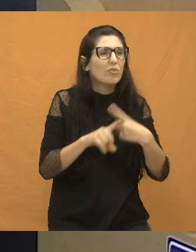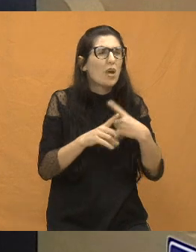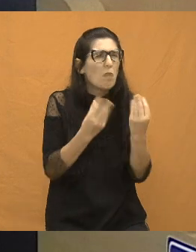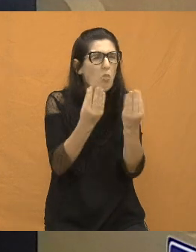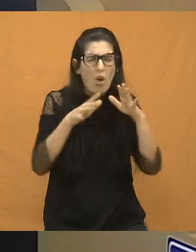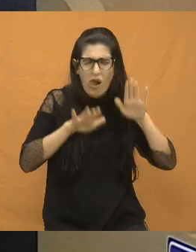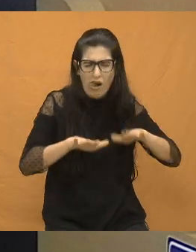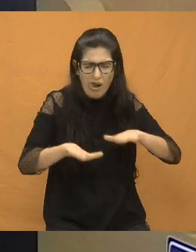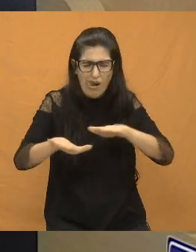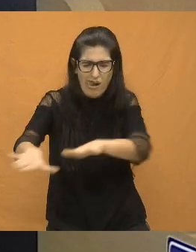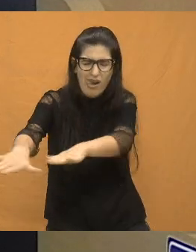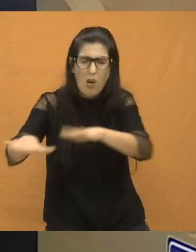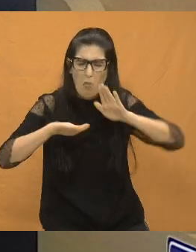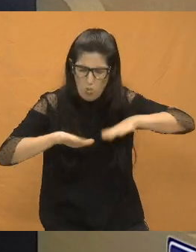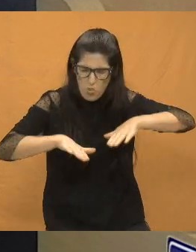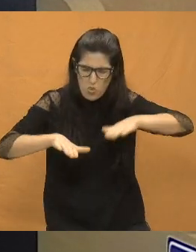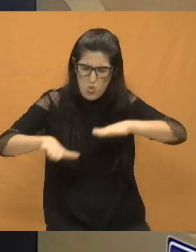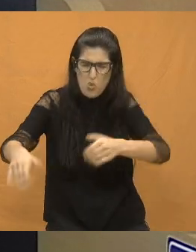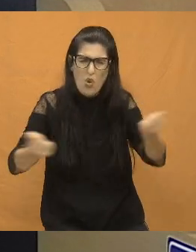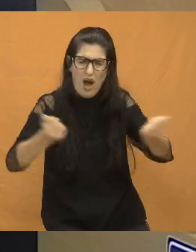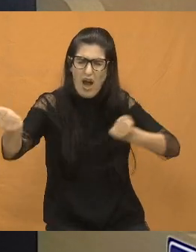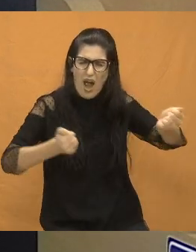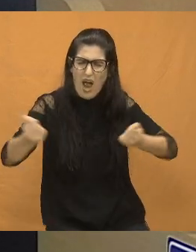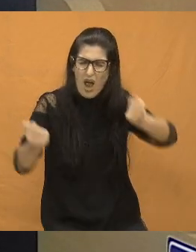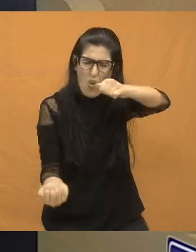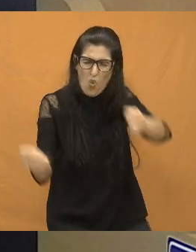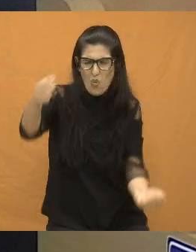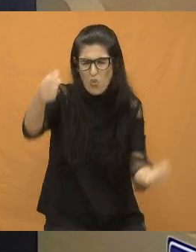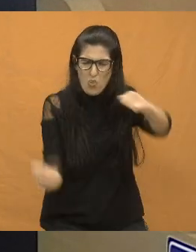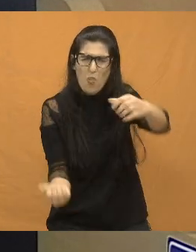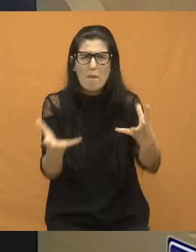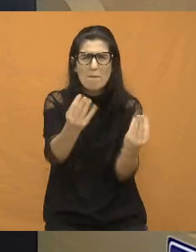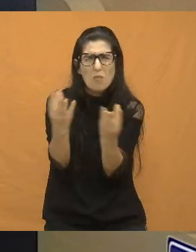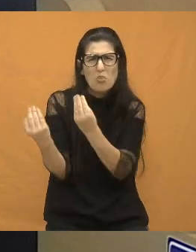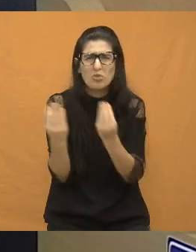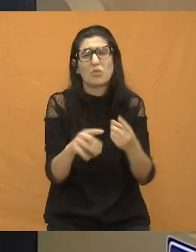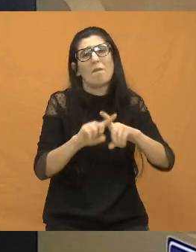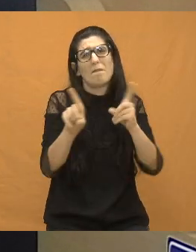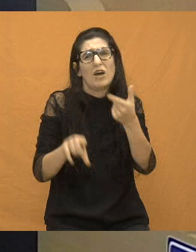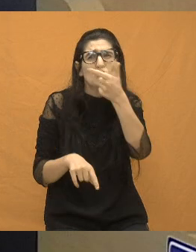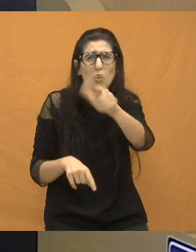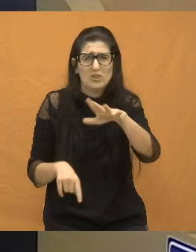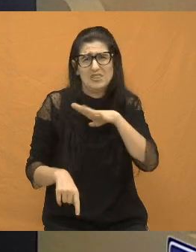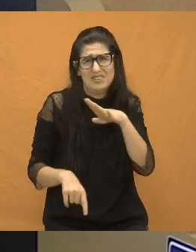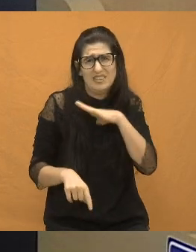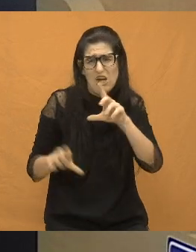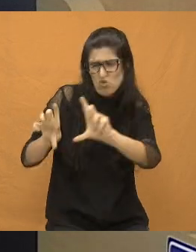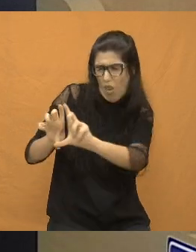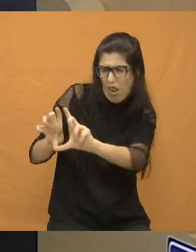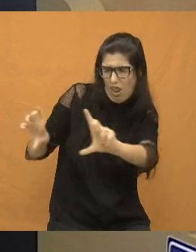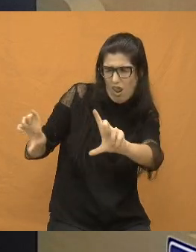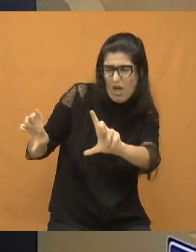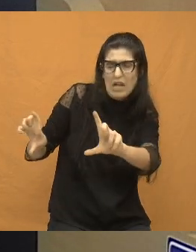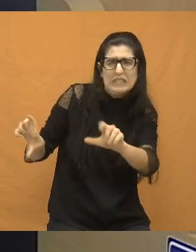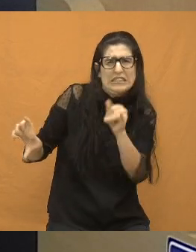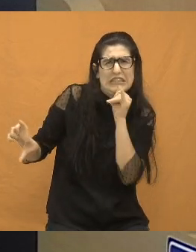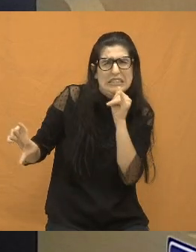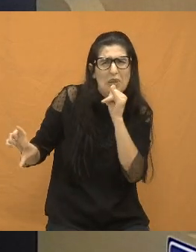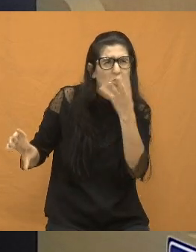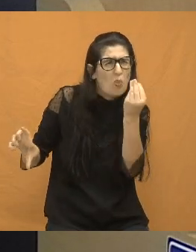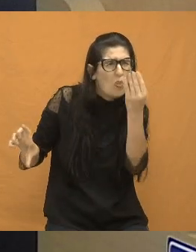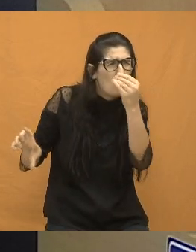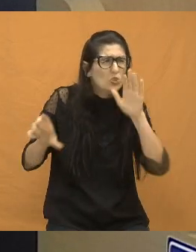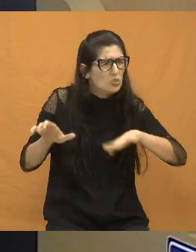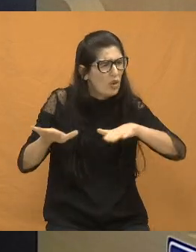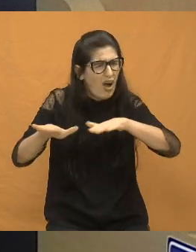são placas de outra cidade. Então, esse é um ponto. Temos também o desaquecimento ainda um pouco da economia na aquisição de